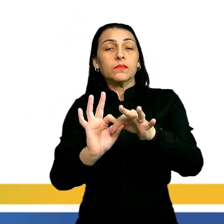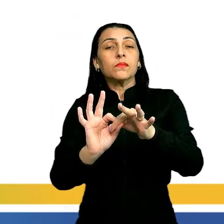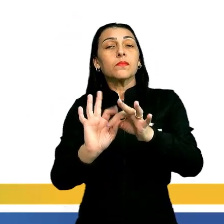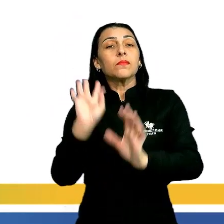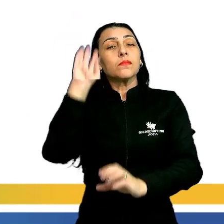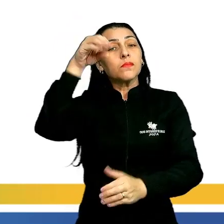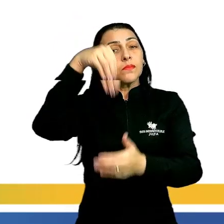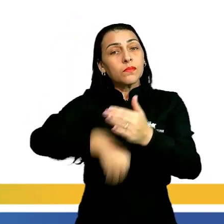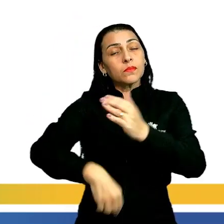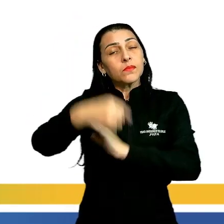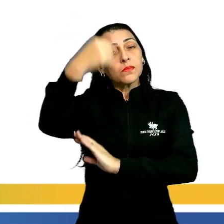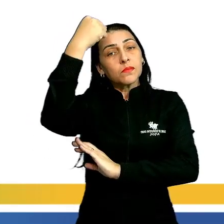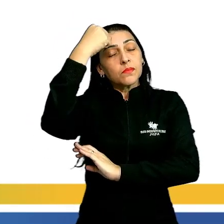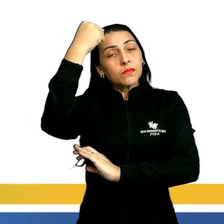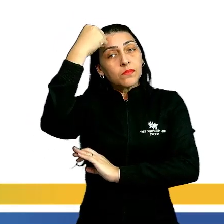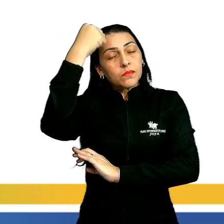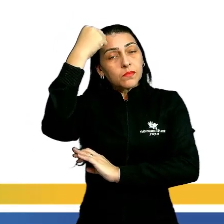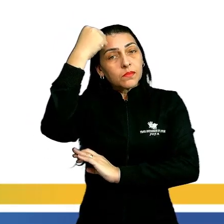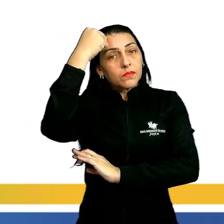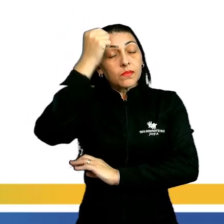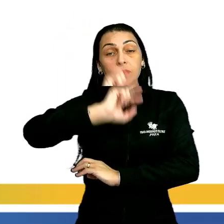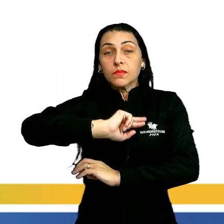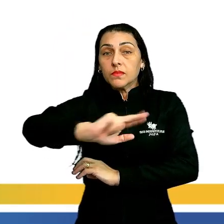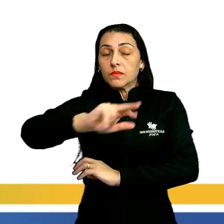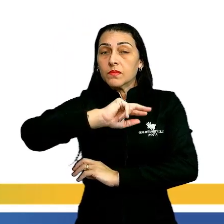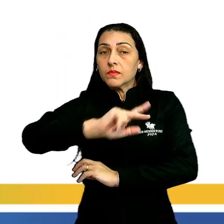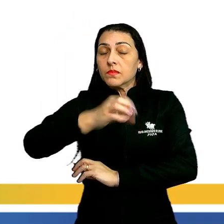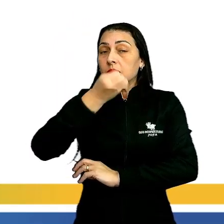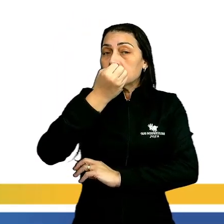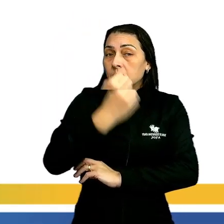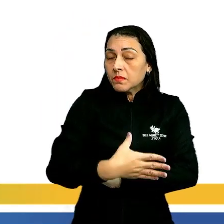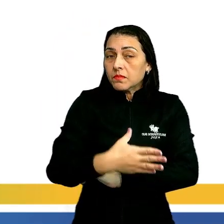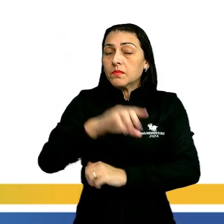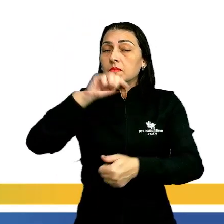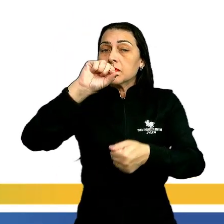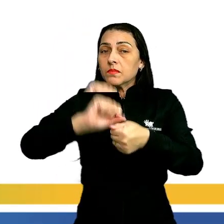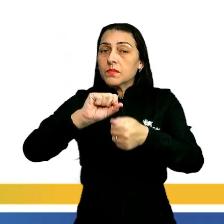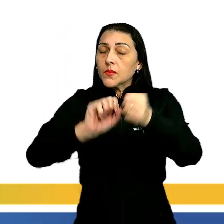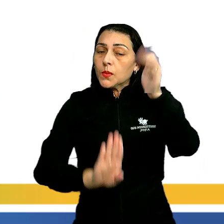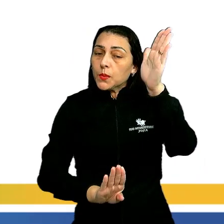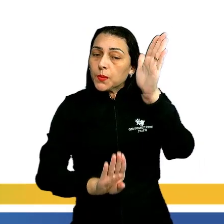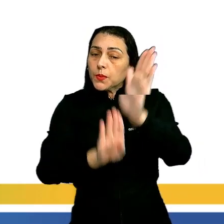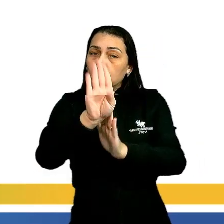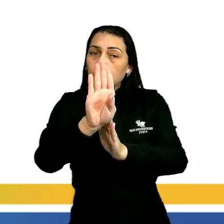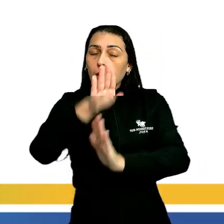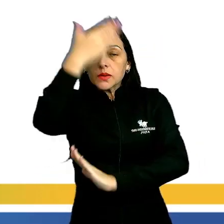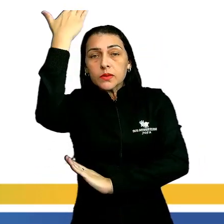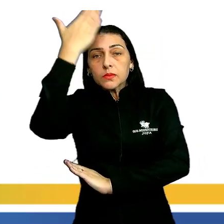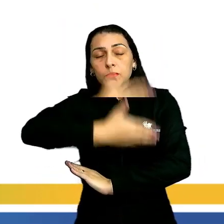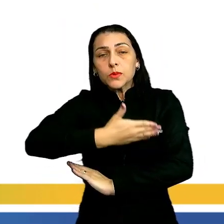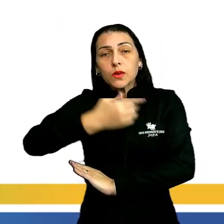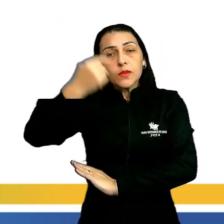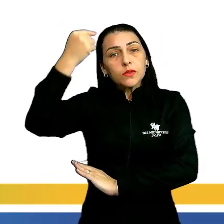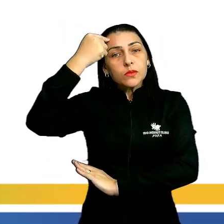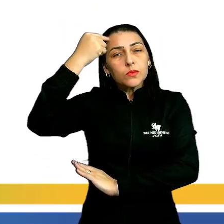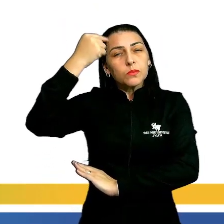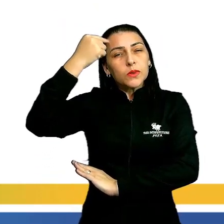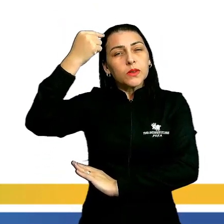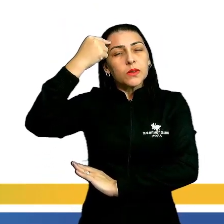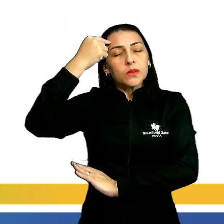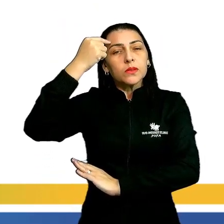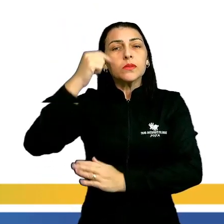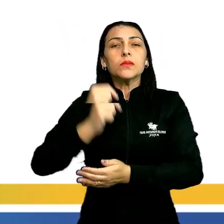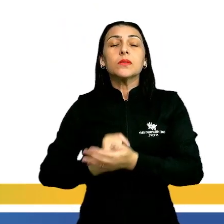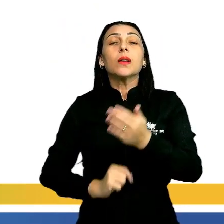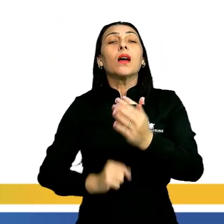da analítica do pensamento não é suficiente para fazer avançar as provas racionais. Então,